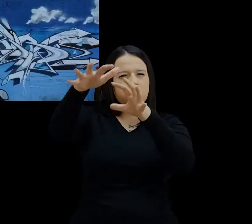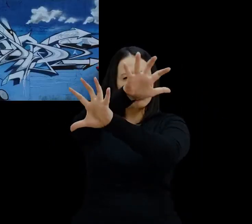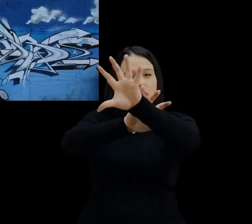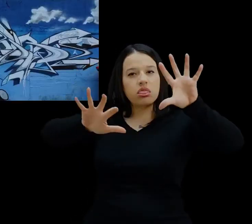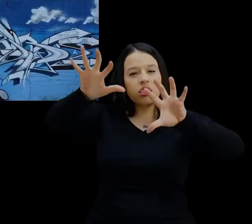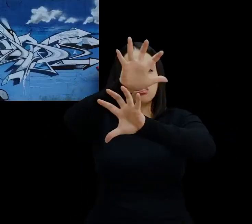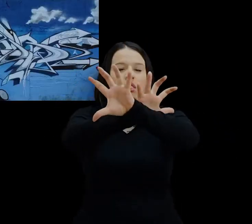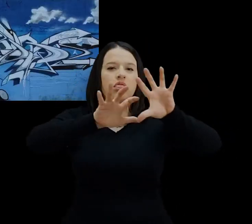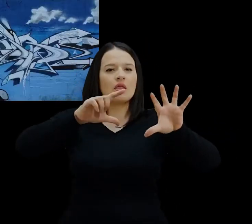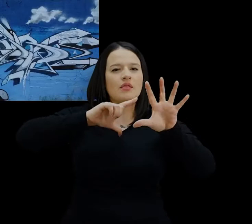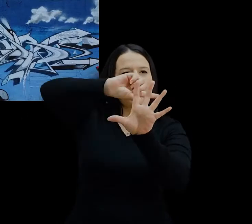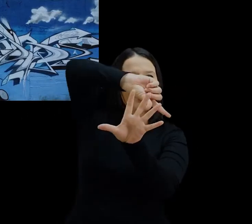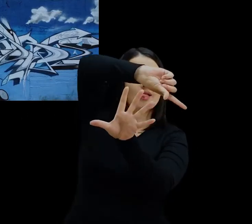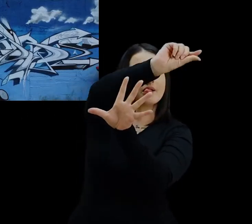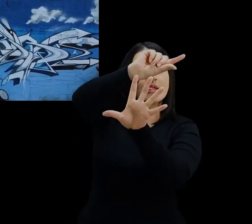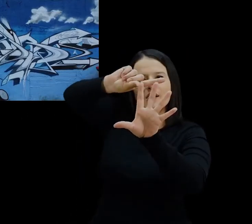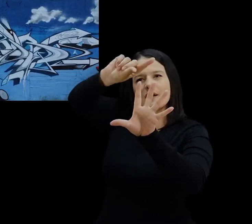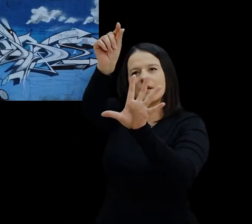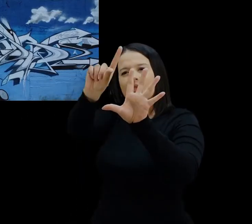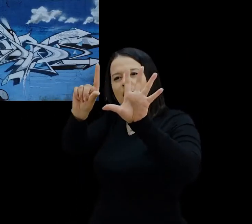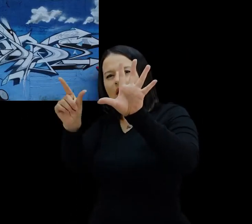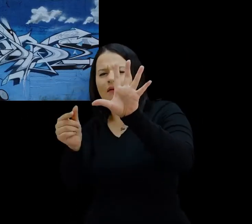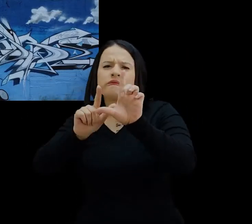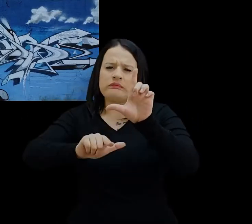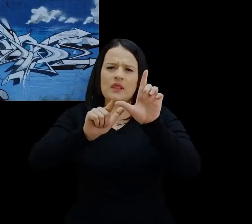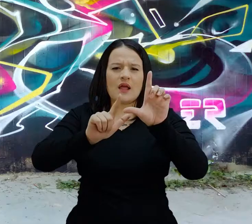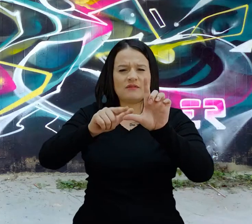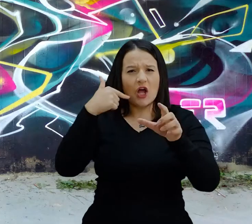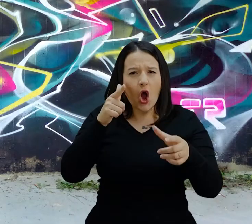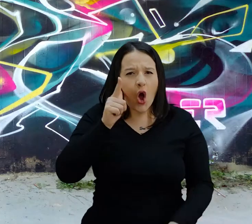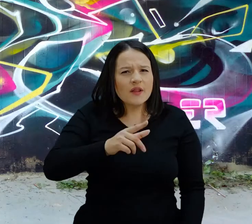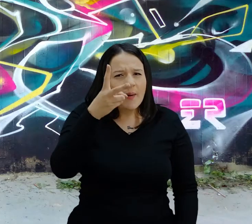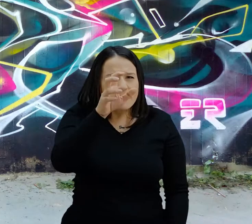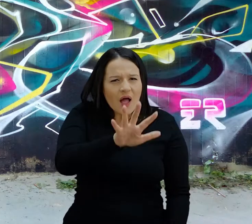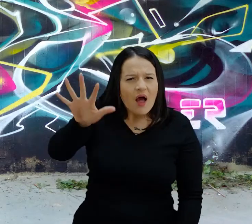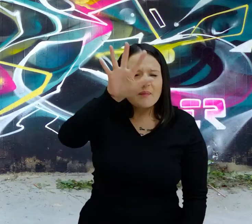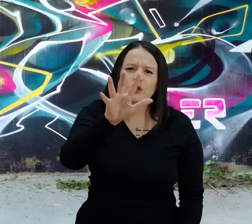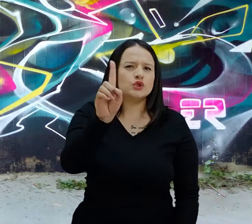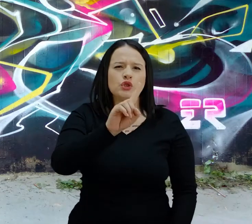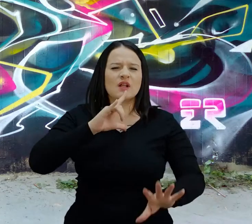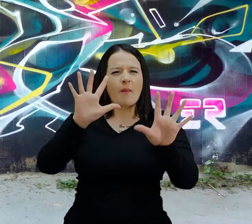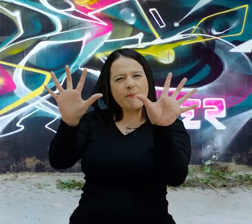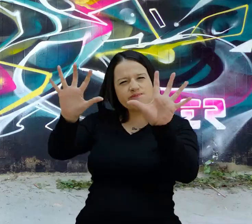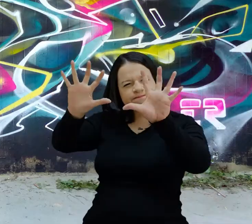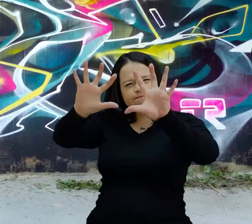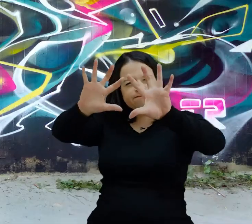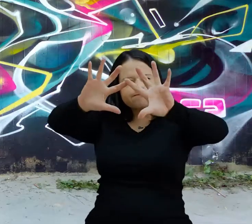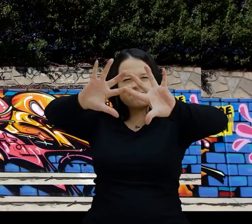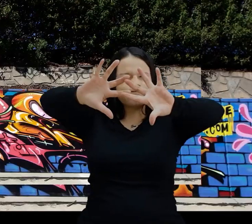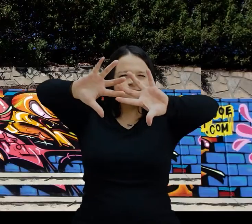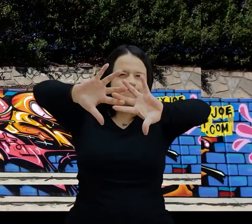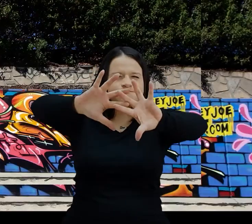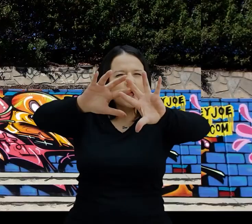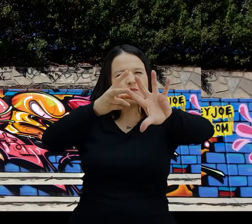parte da tag, que são os Yield Styles. Os Yield Styles são letras que elas acabam se trançando.